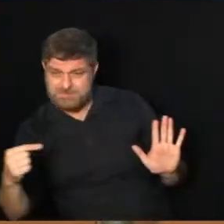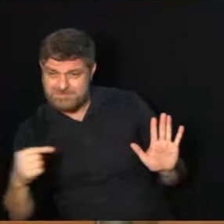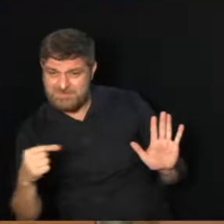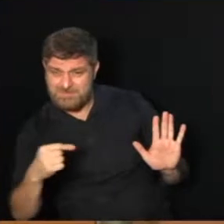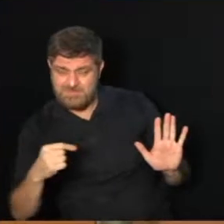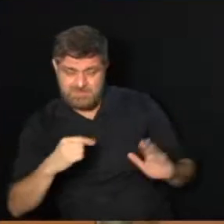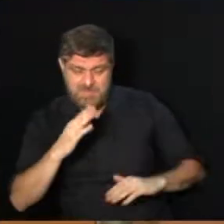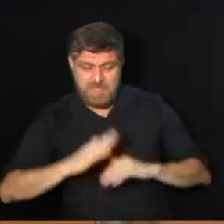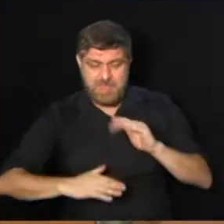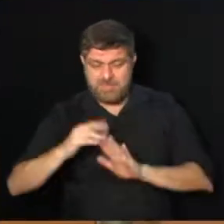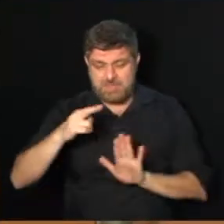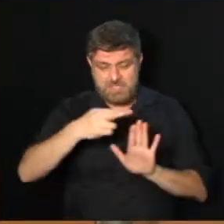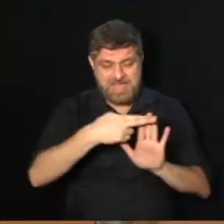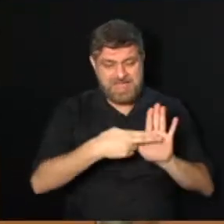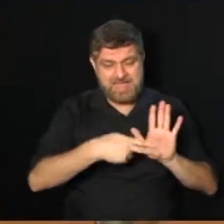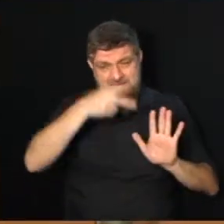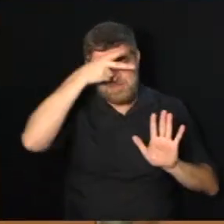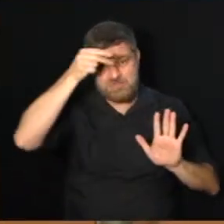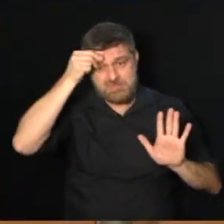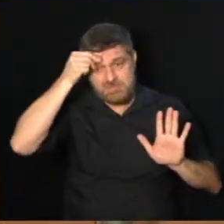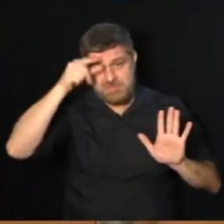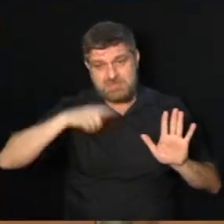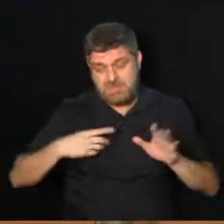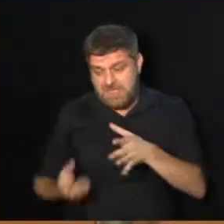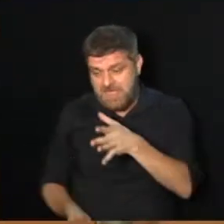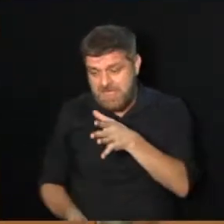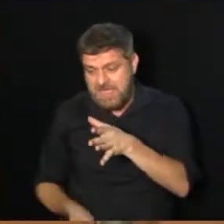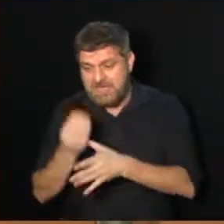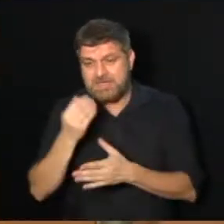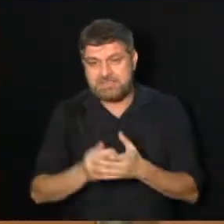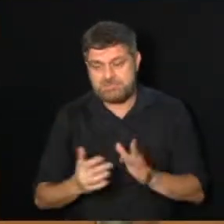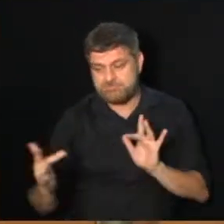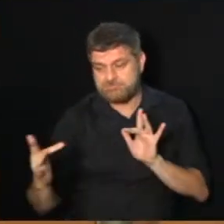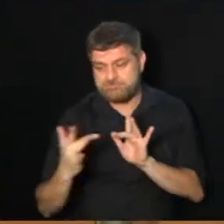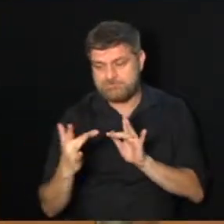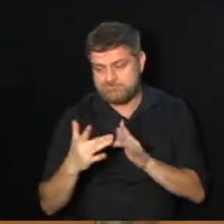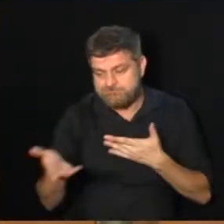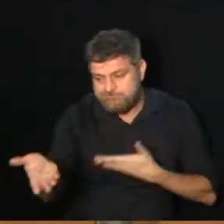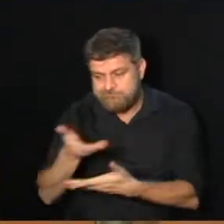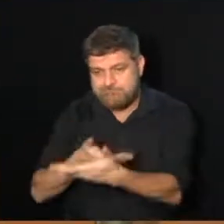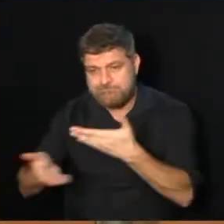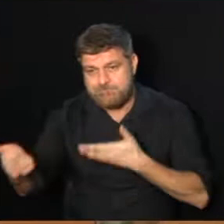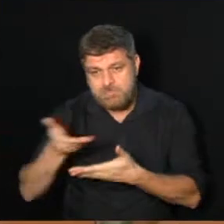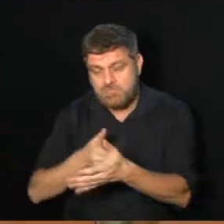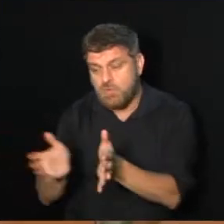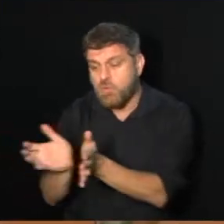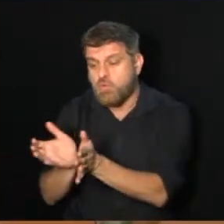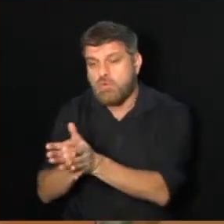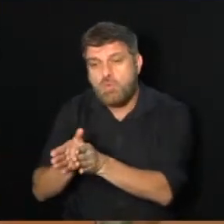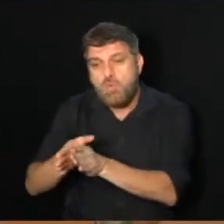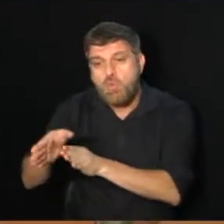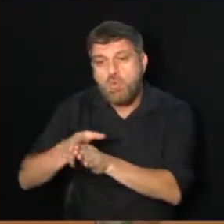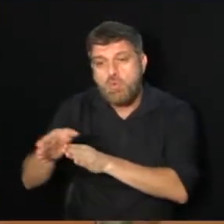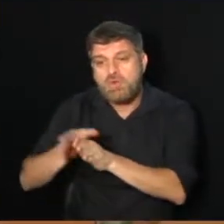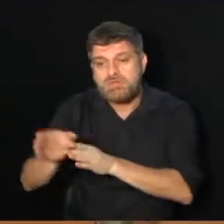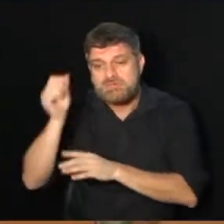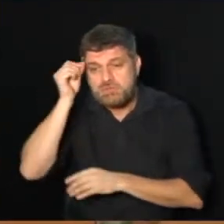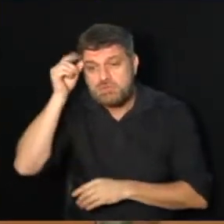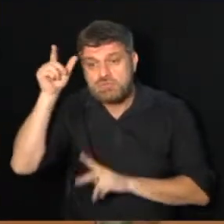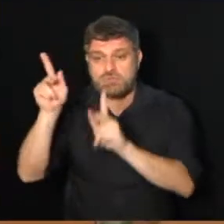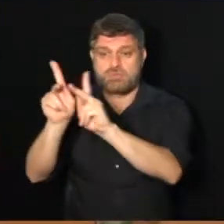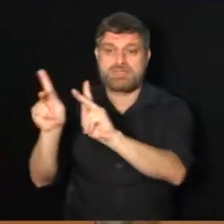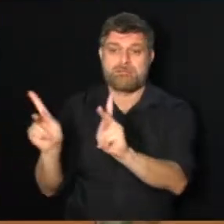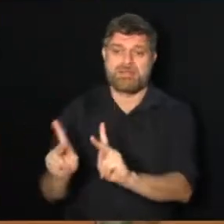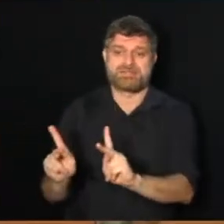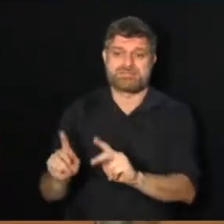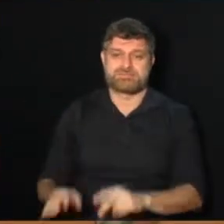ato normativo do Executivo, que estabelecesse algum tipo de interlocução de maneira mais ou menos taxativa com o Conselho Municipal de